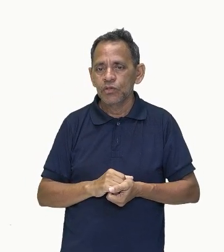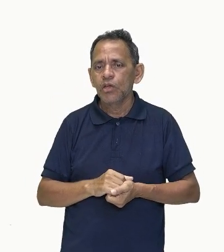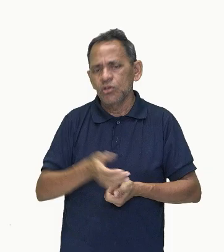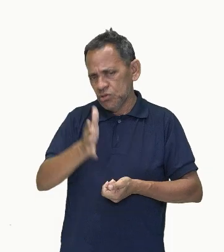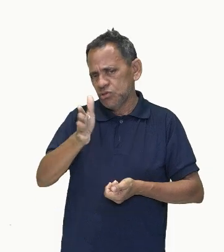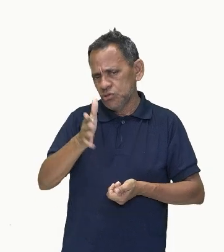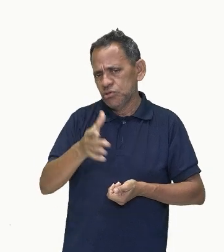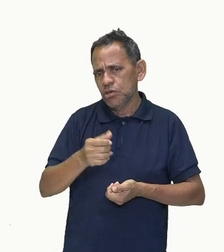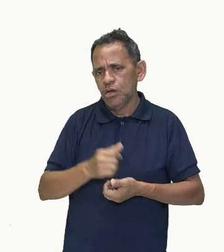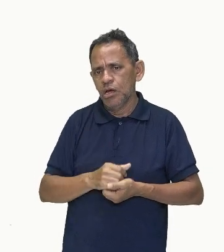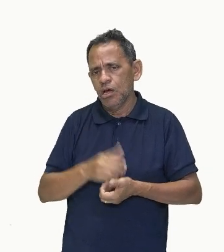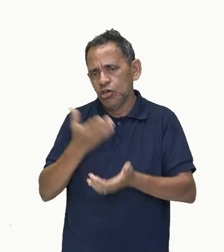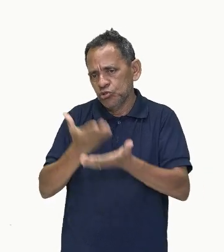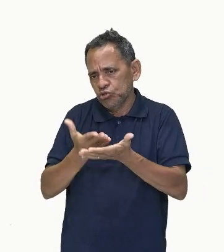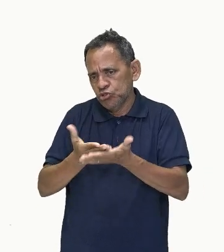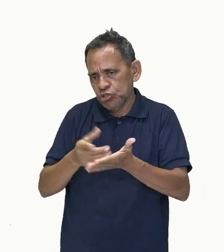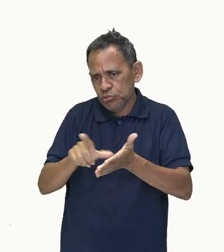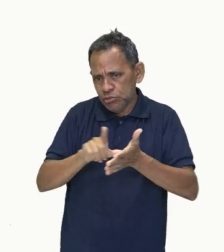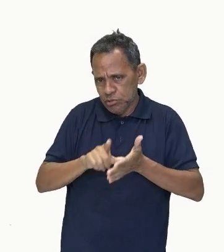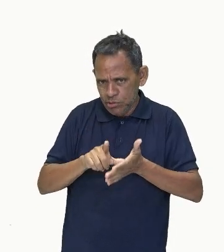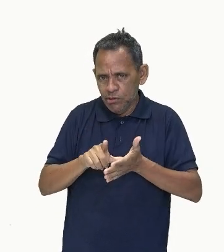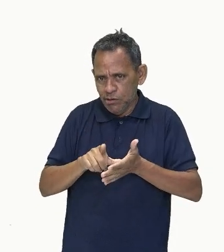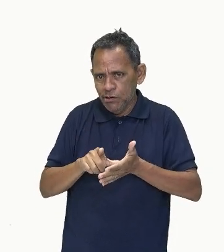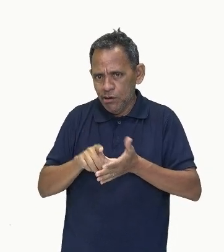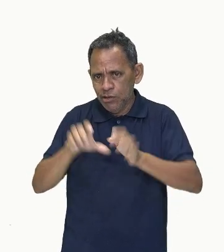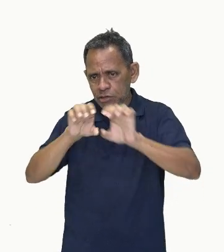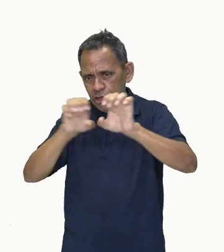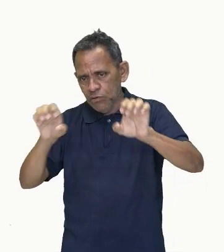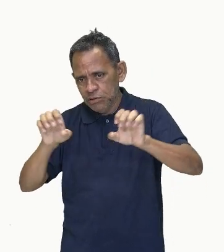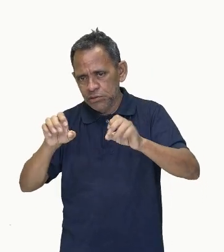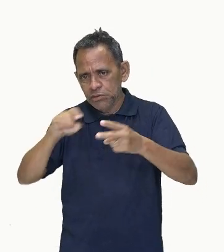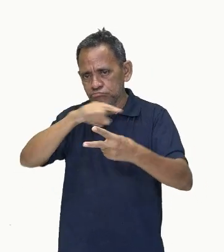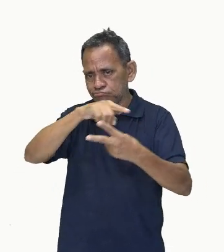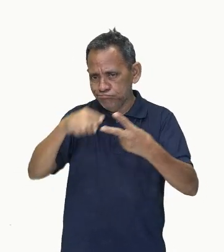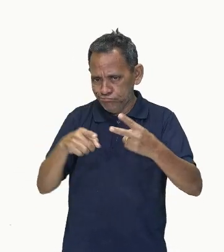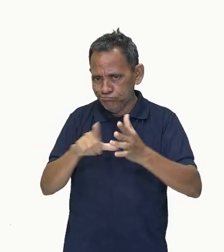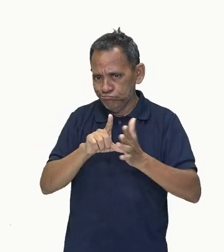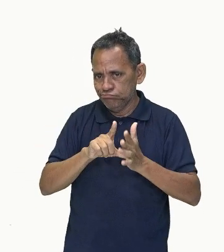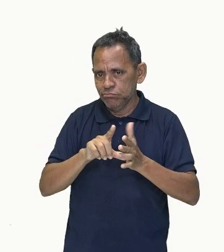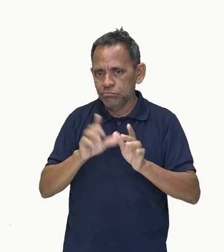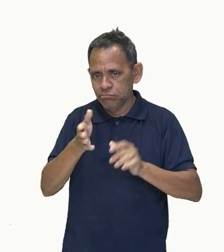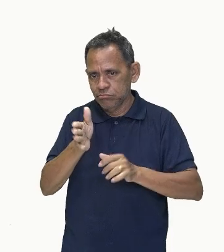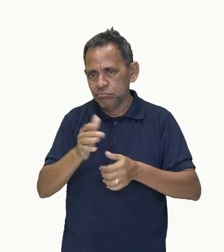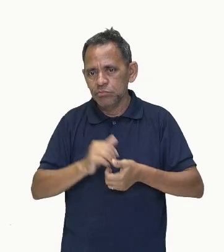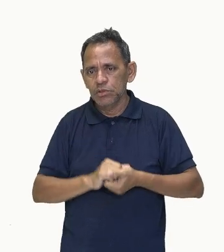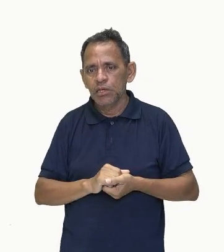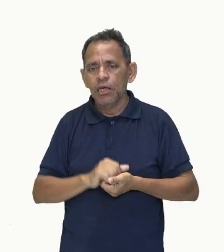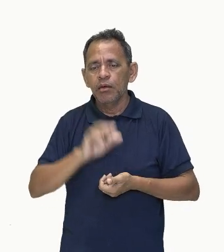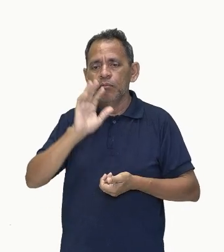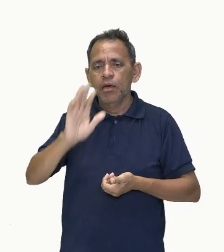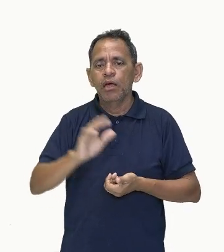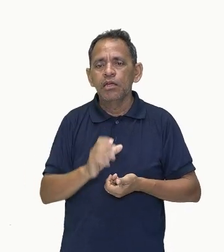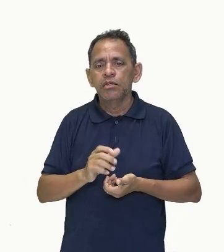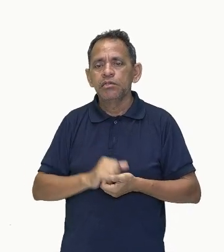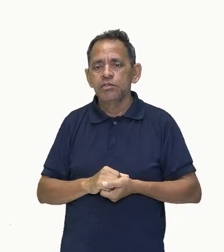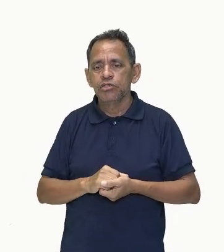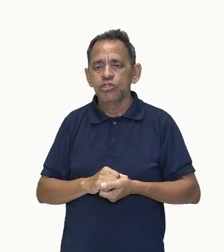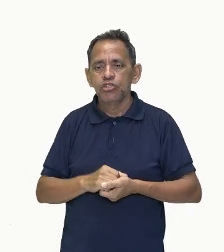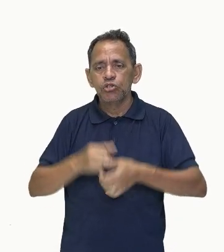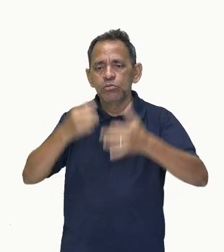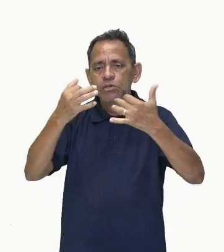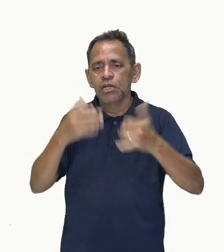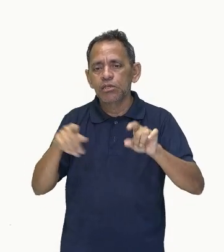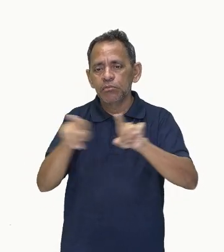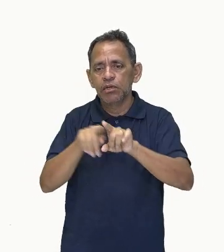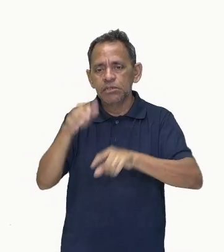nós acabamos de conversar nas outras duas questões. Eu só quero fazer aqui uma consideração com você, né? Nós já